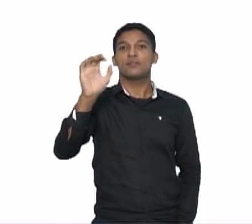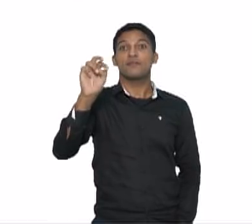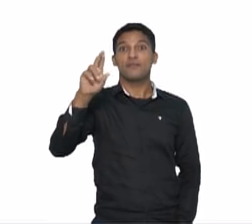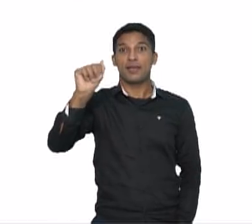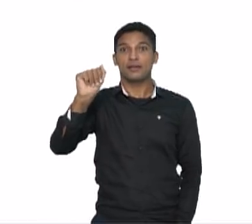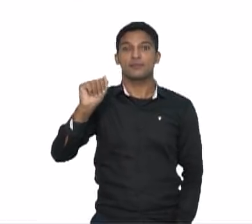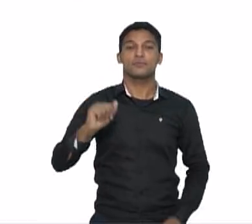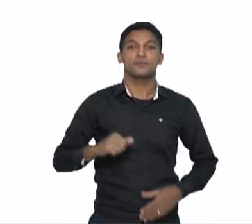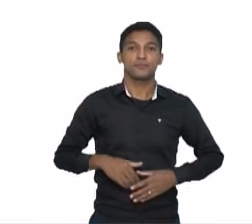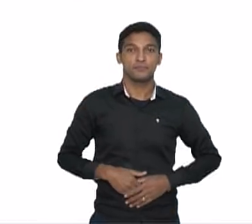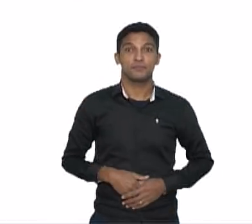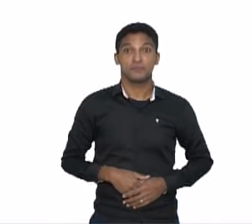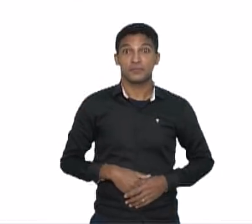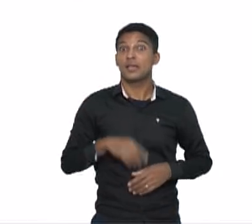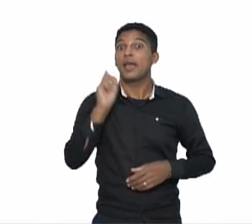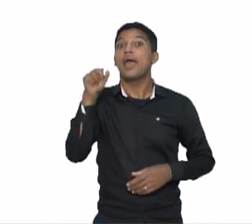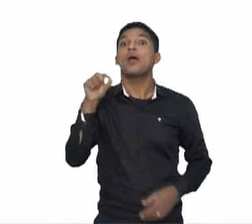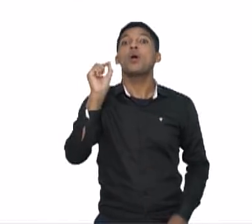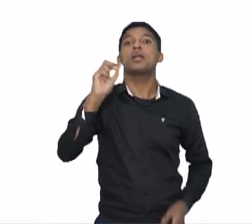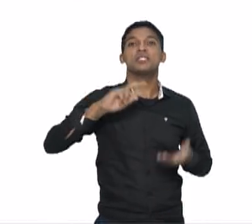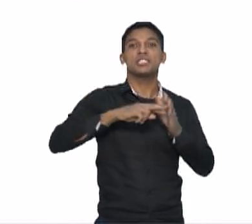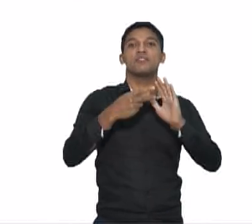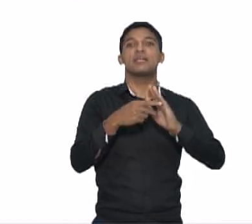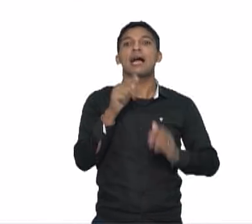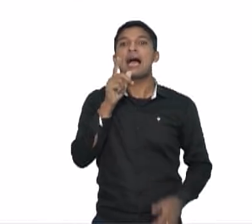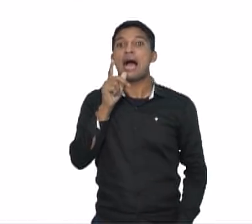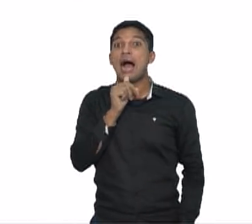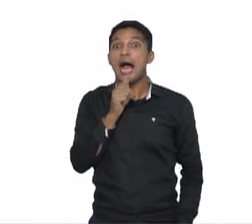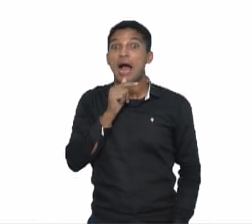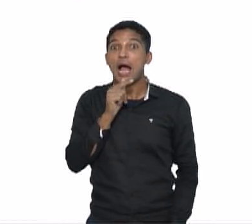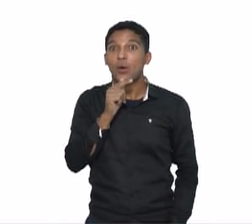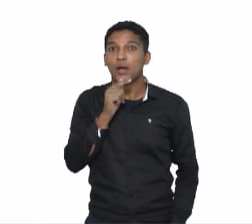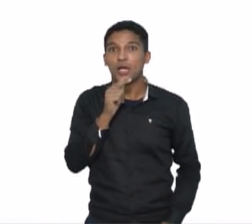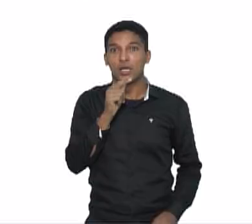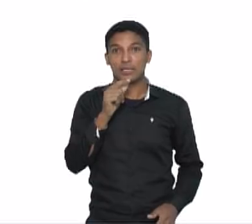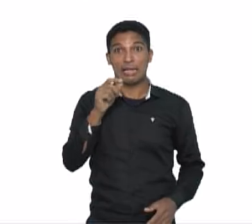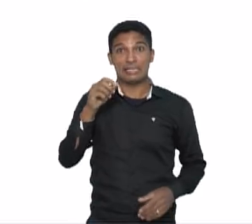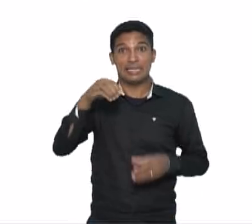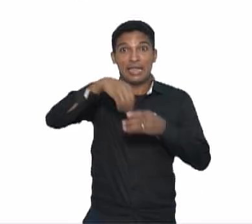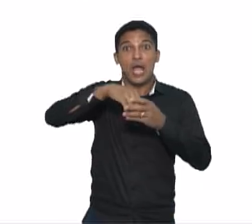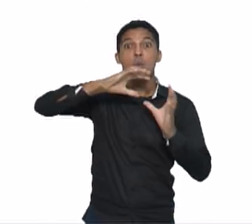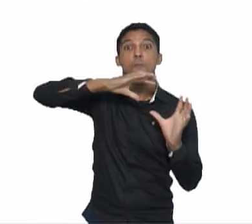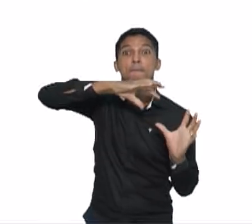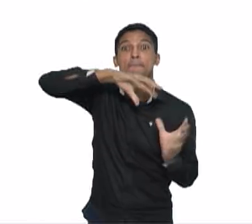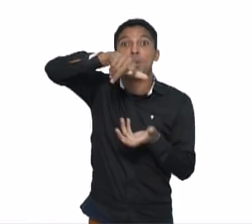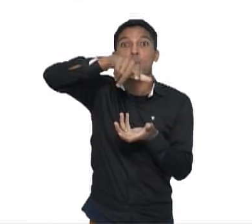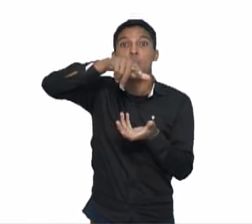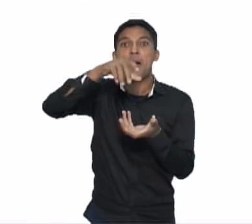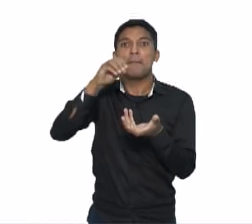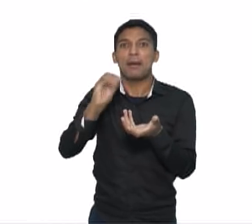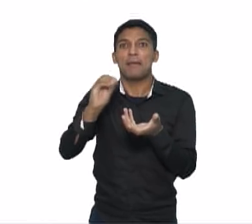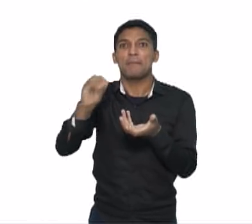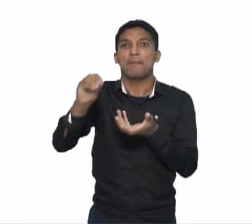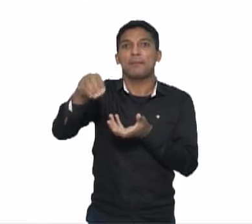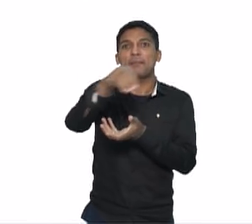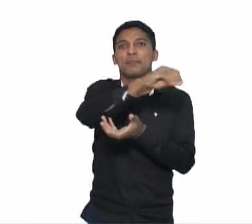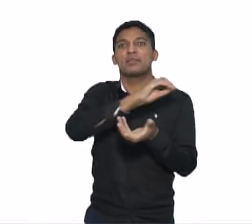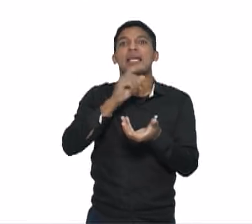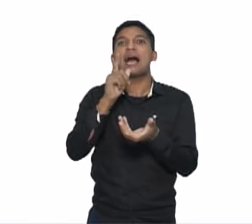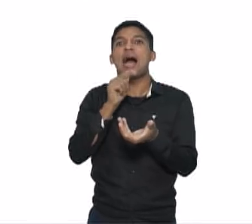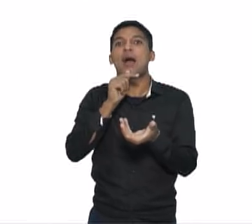Hidrosfera é o conjunto das águas presentes no planeta Terra, por meio de vapor de